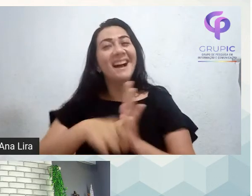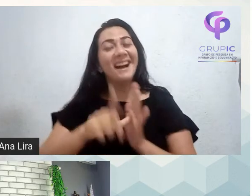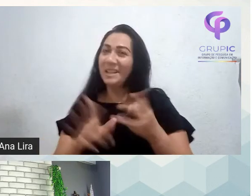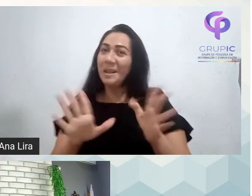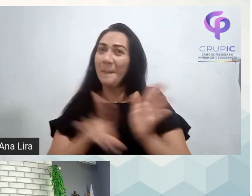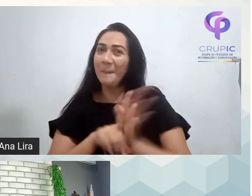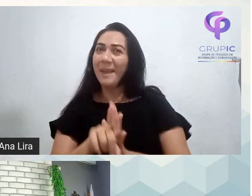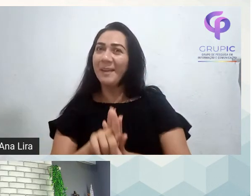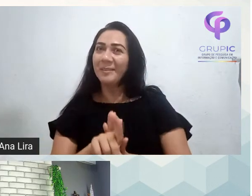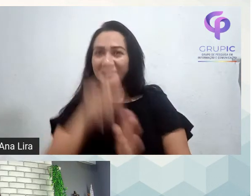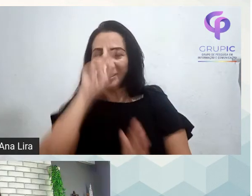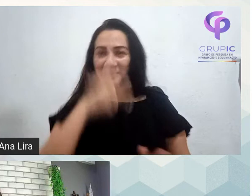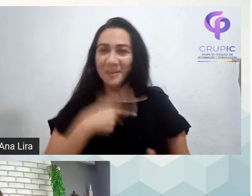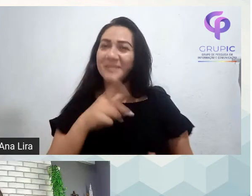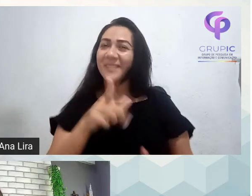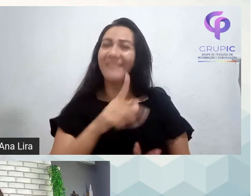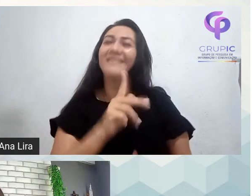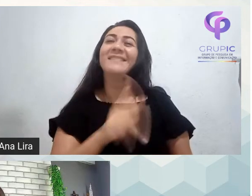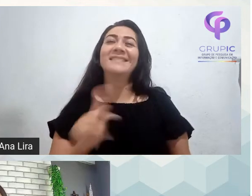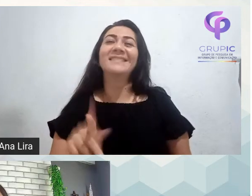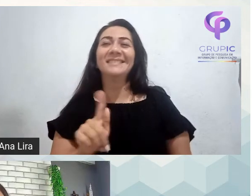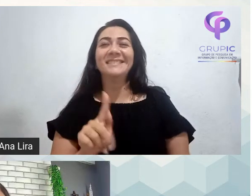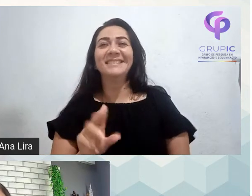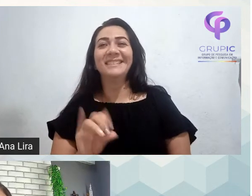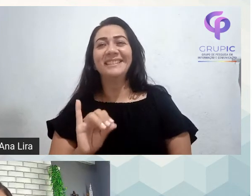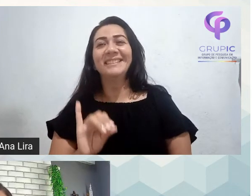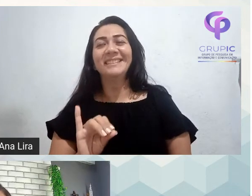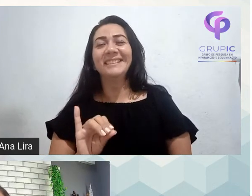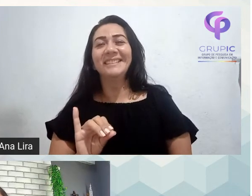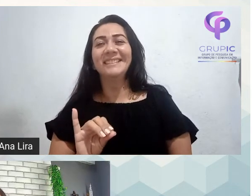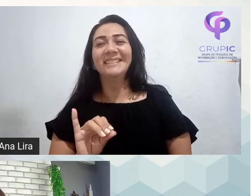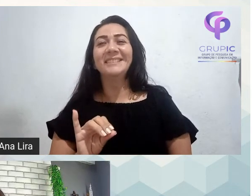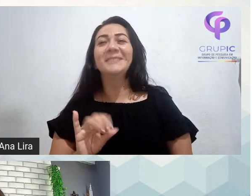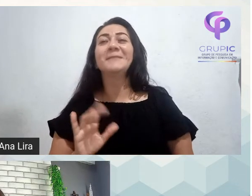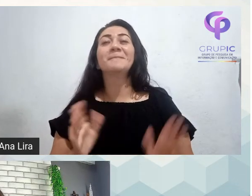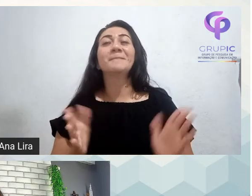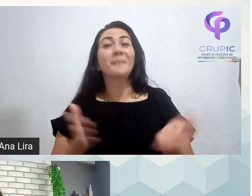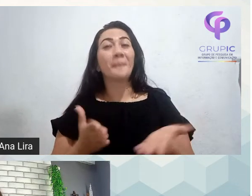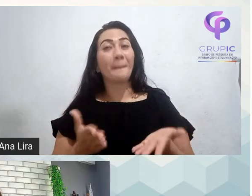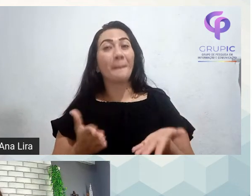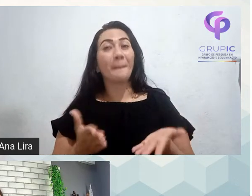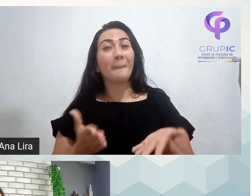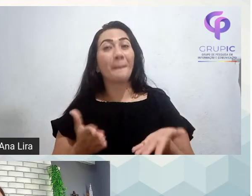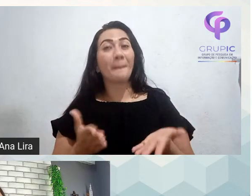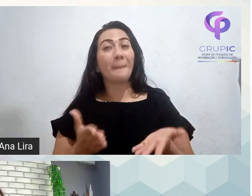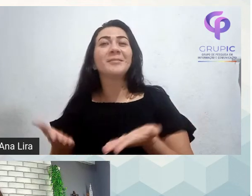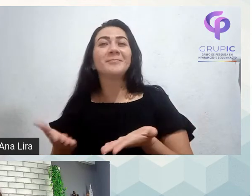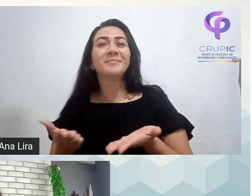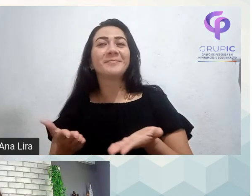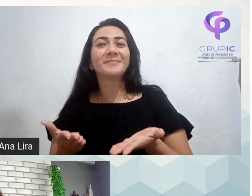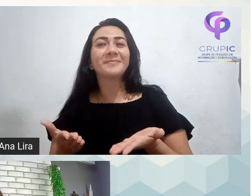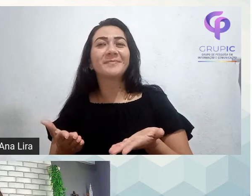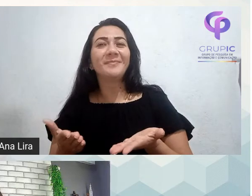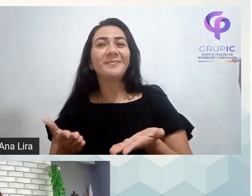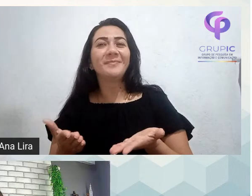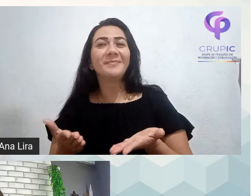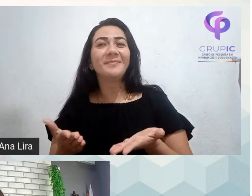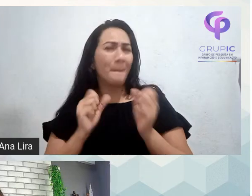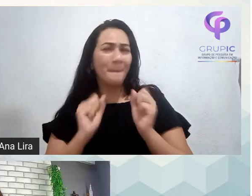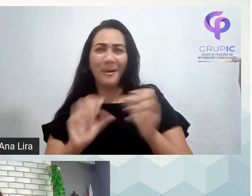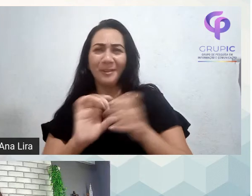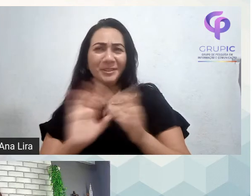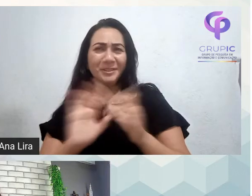aqui. Agora, para que a nossa querida convidada consiga tomar uma aguinha,